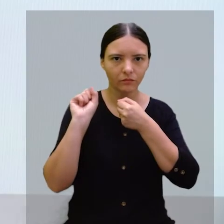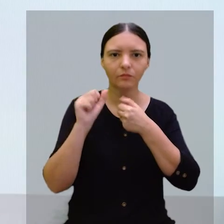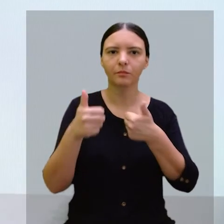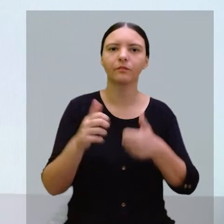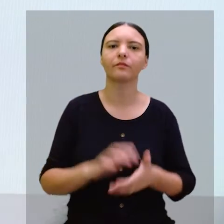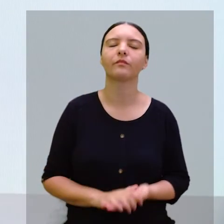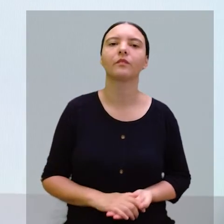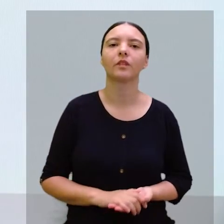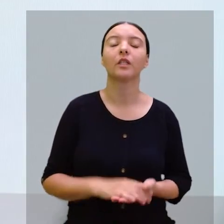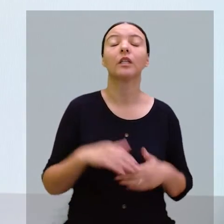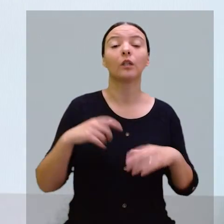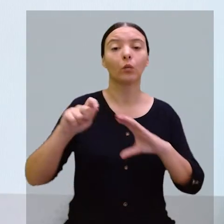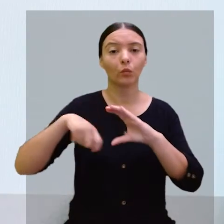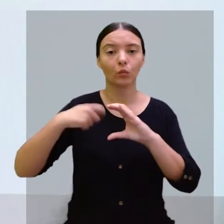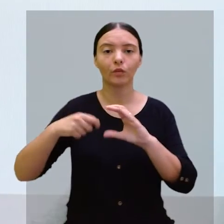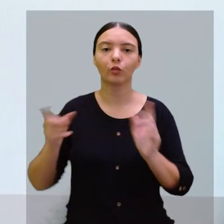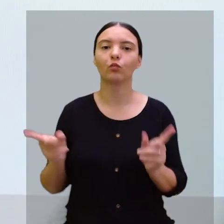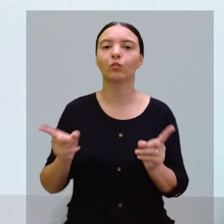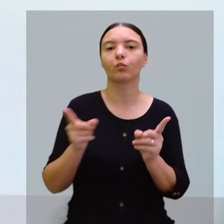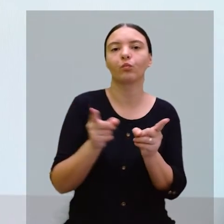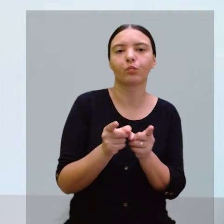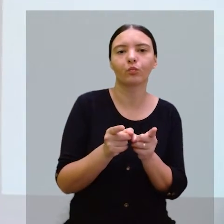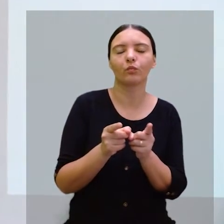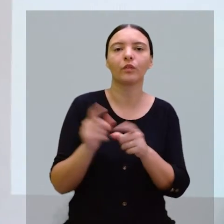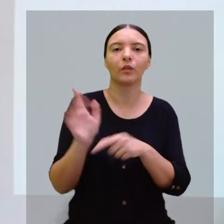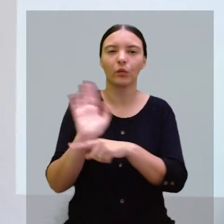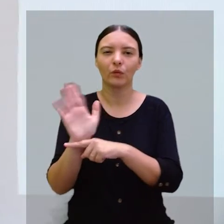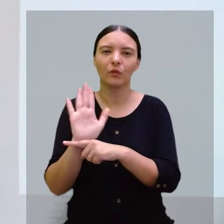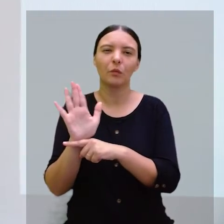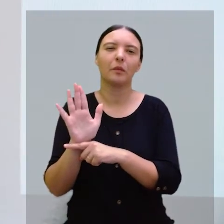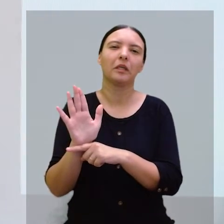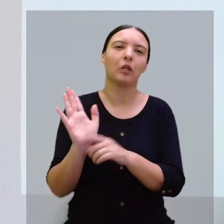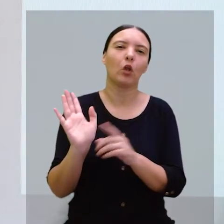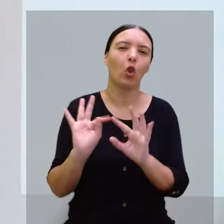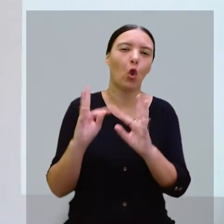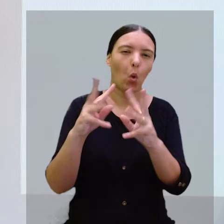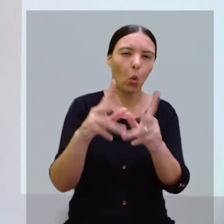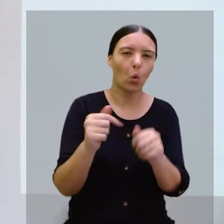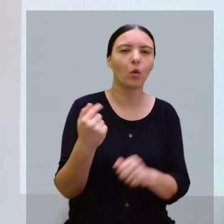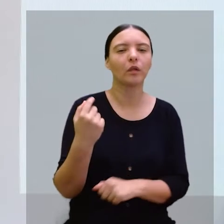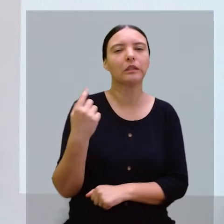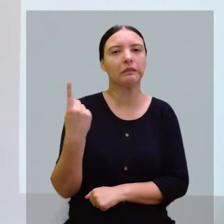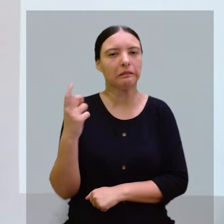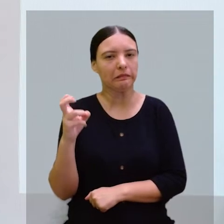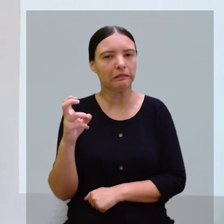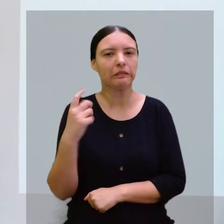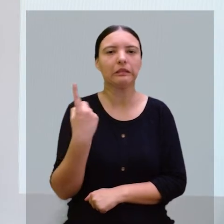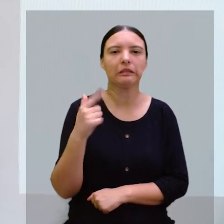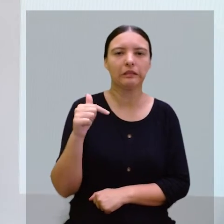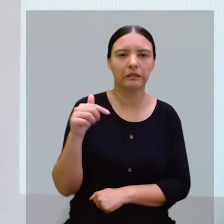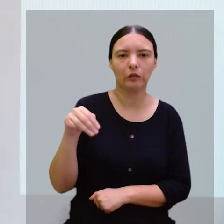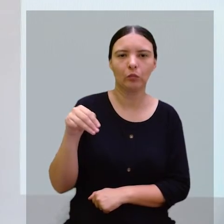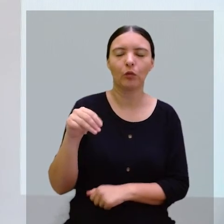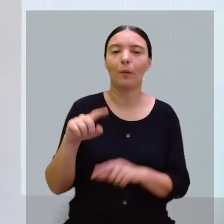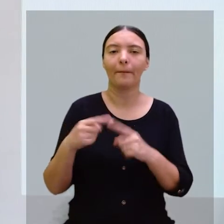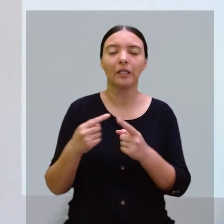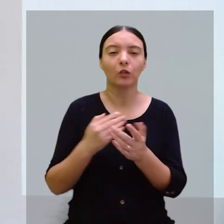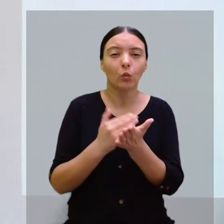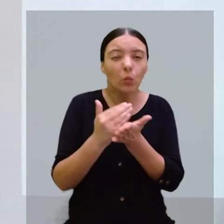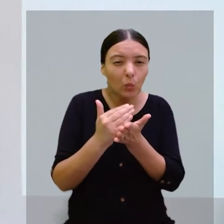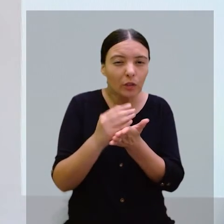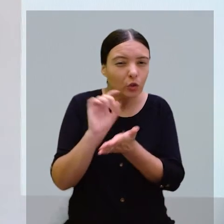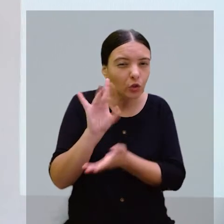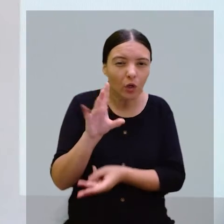Então, é um curta-metragem, na verdade o filme todo tem uns 15, 17 minutos, tá? Só que eu escolhi só os primeiros 50